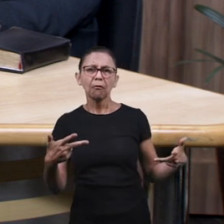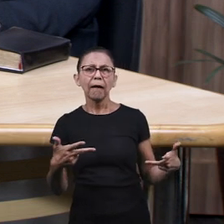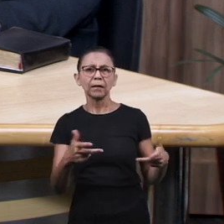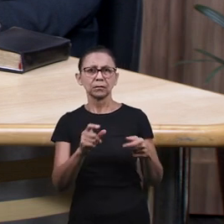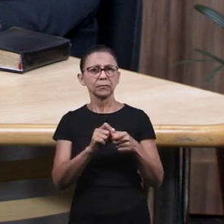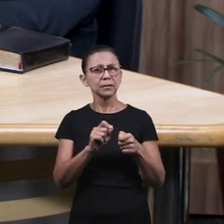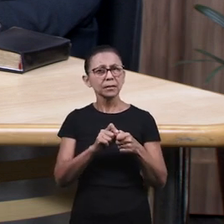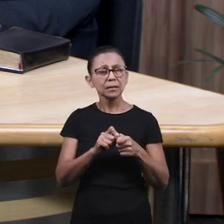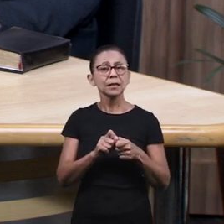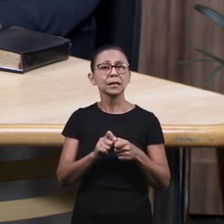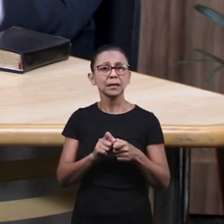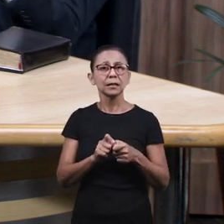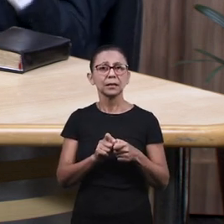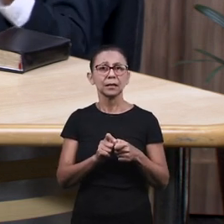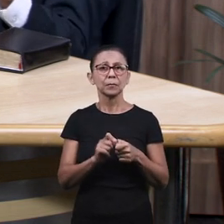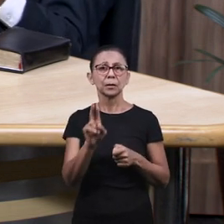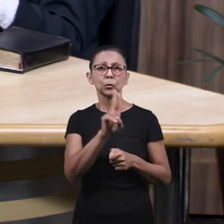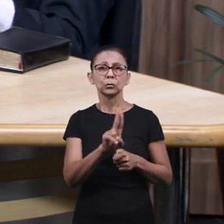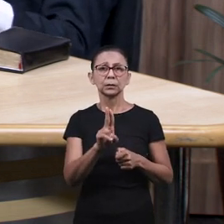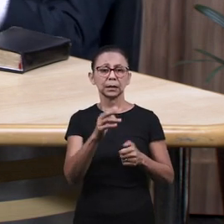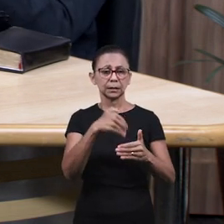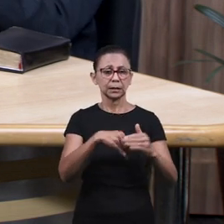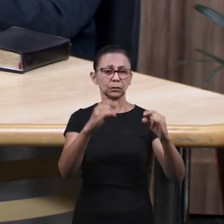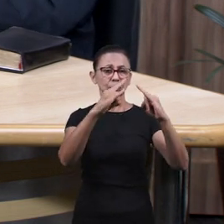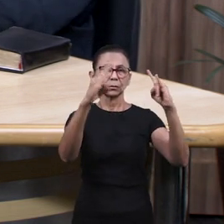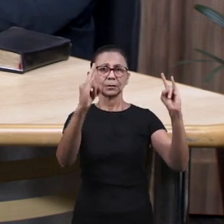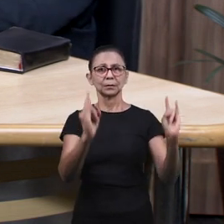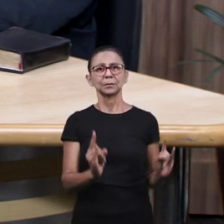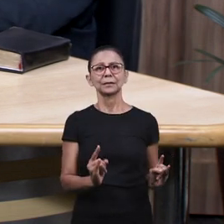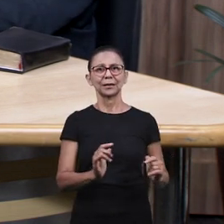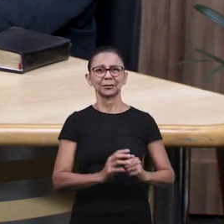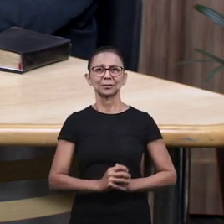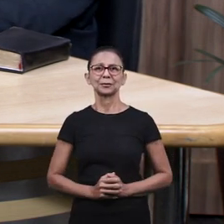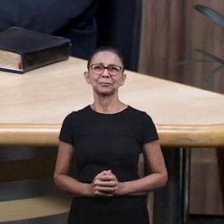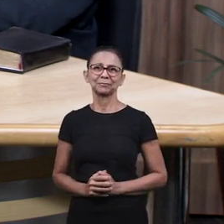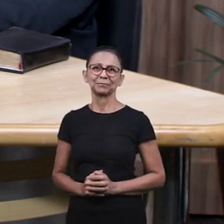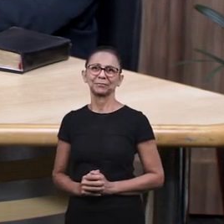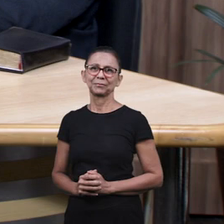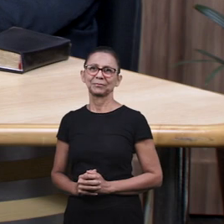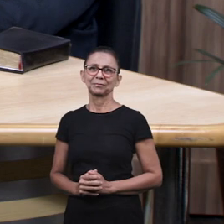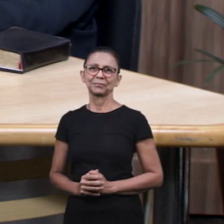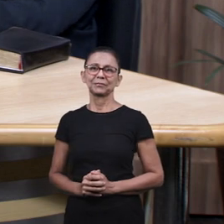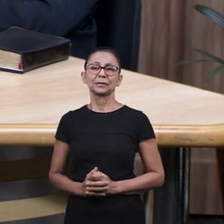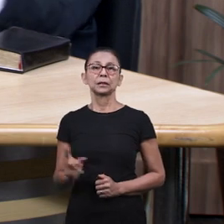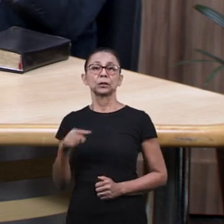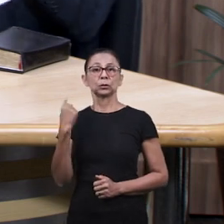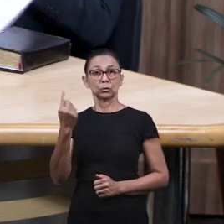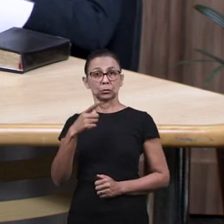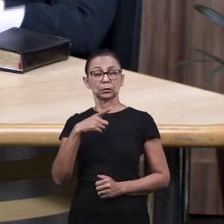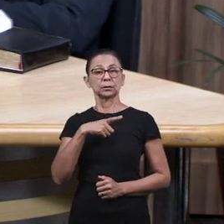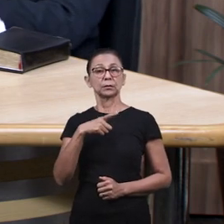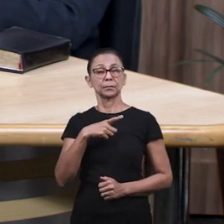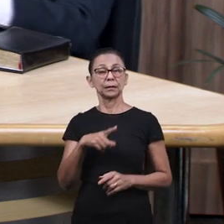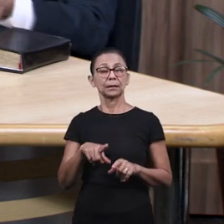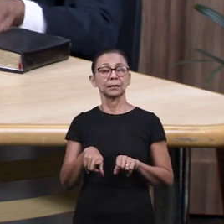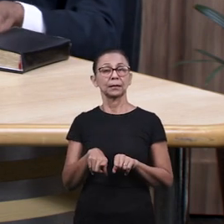a nós de sabermos o que ele foi lá e o que ele é hoje na nossa vida. Que coisa maravilhosa